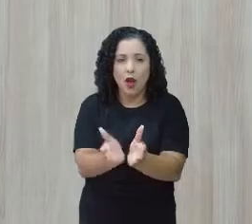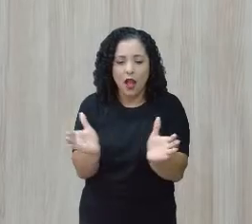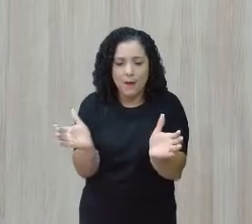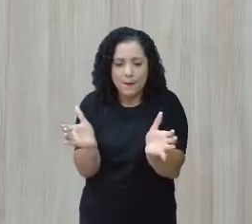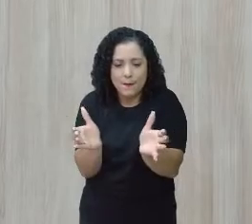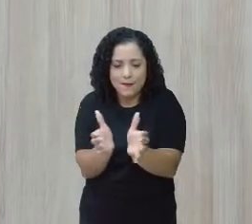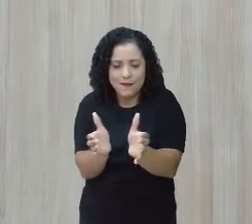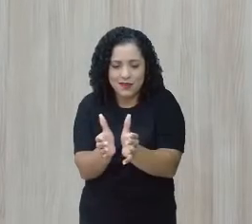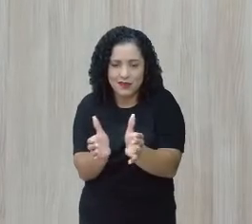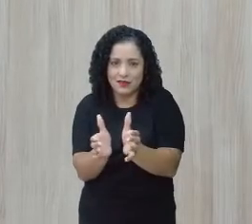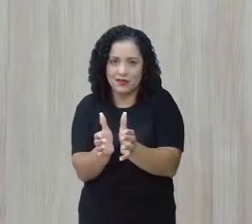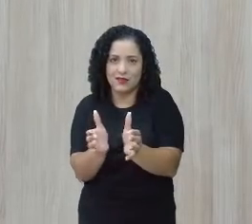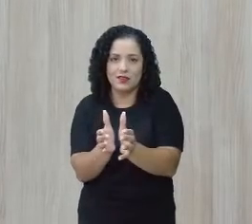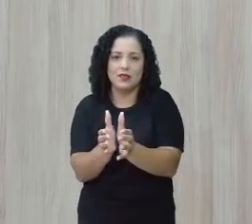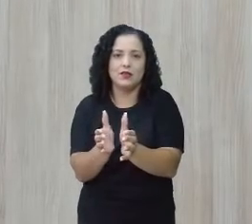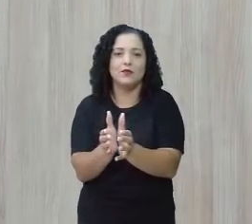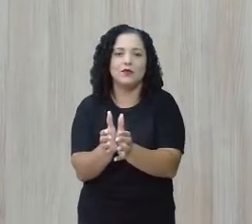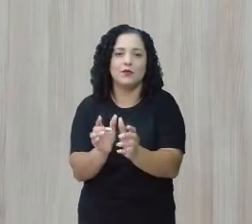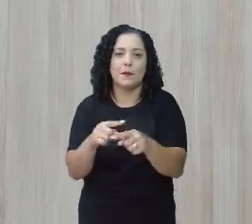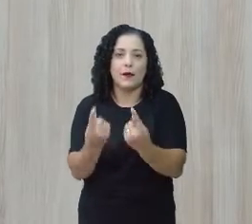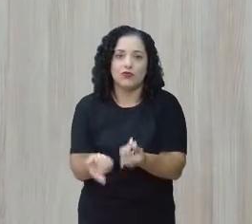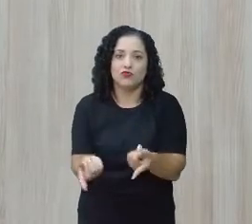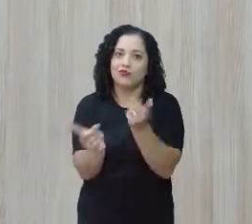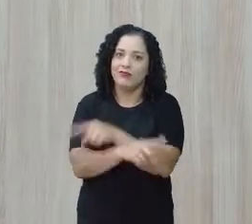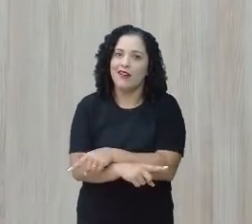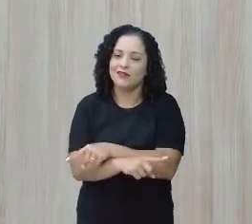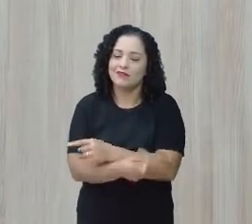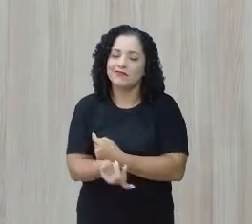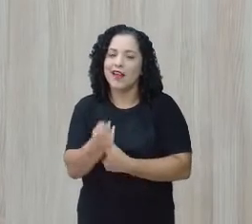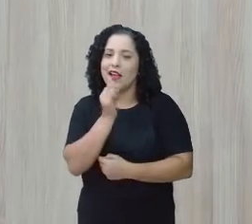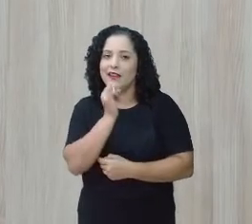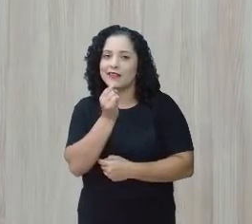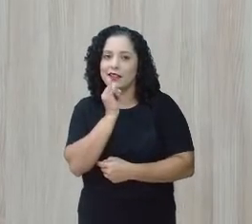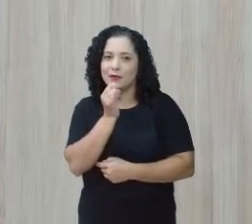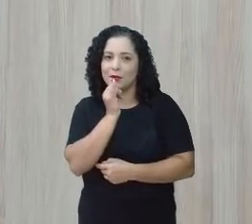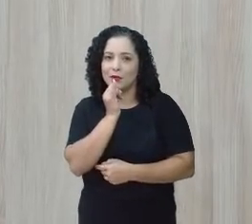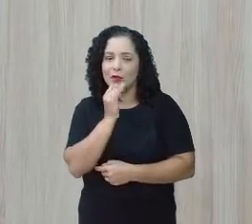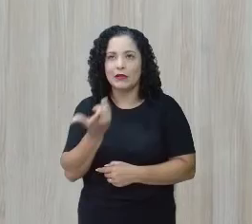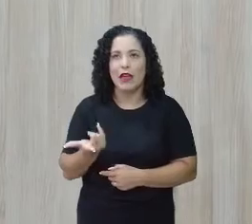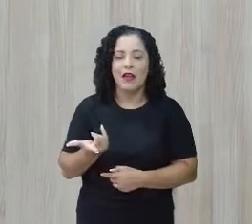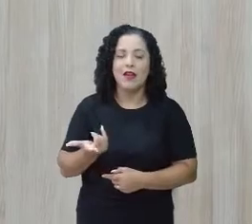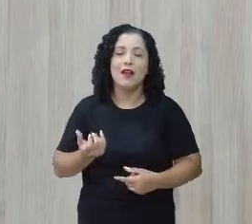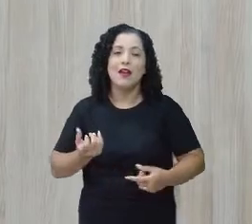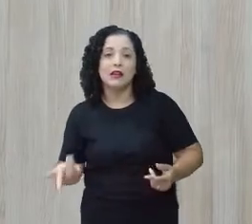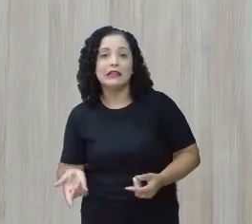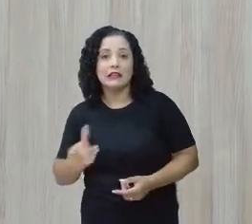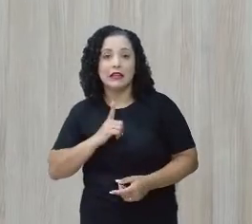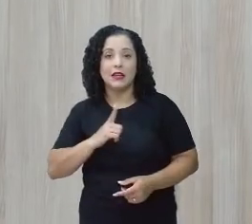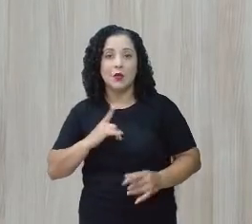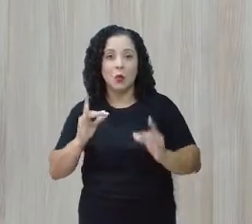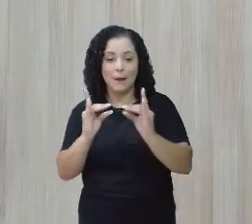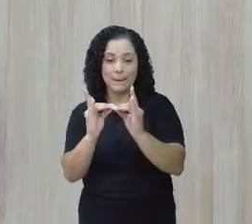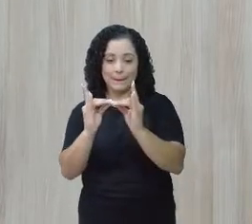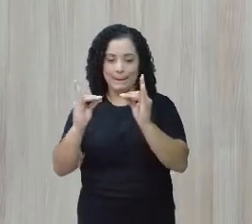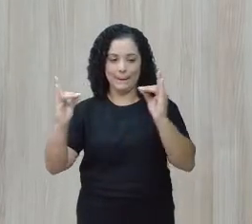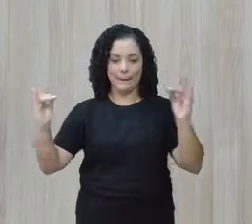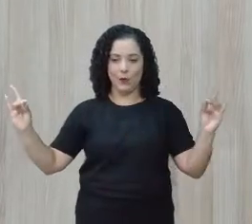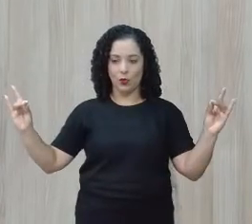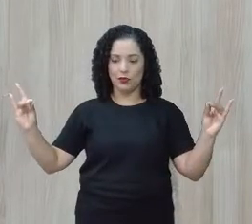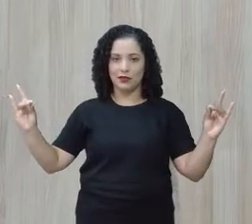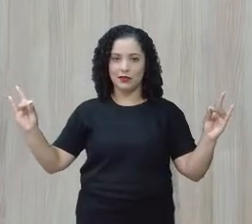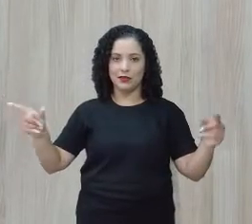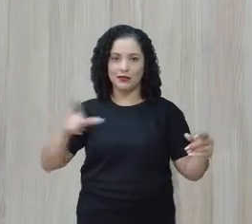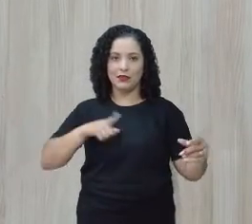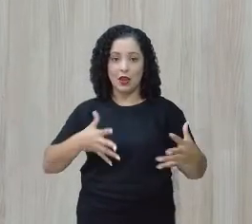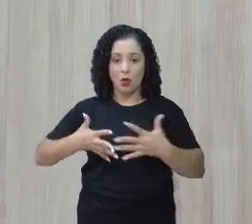muito pequeno. Mas também pode ser o inverso. Imagine um longo caminhão passando numa ponte. Então, eu posso